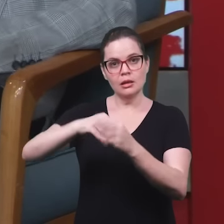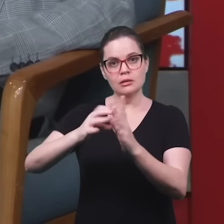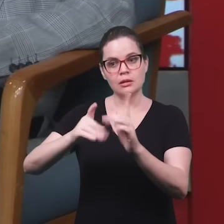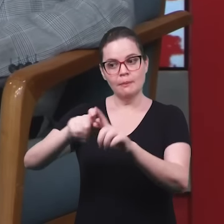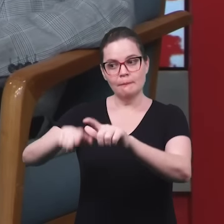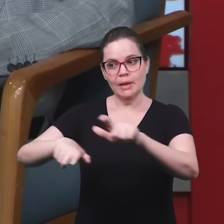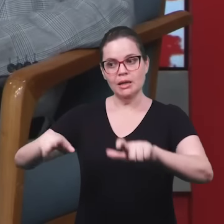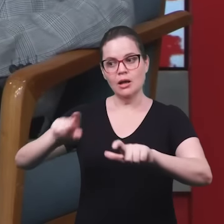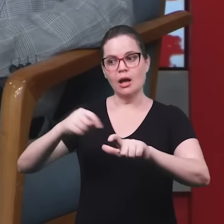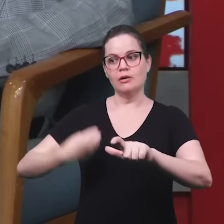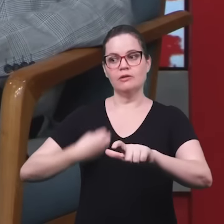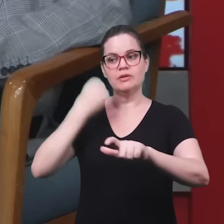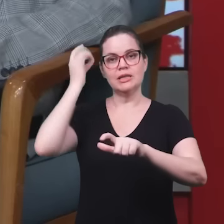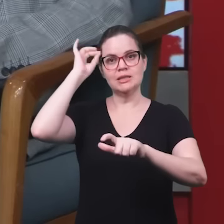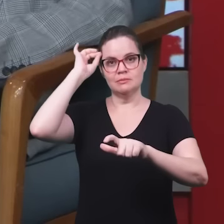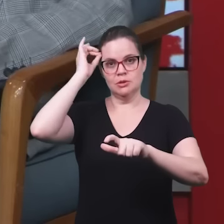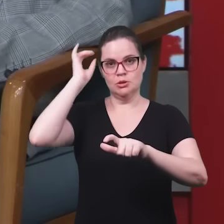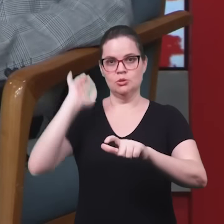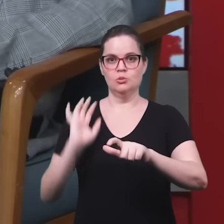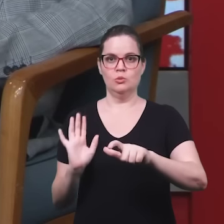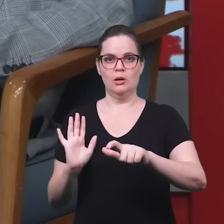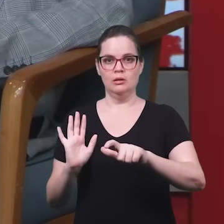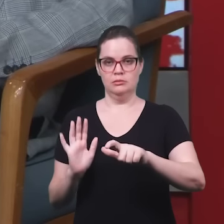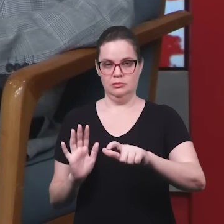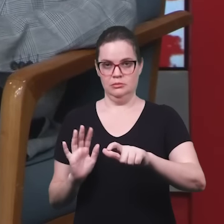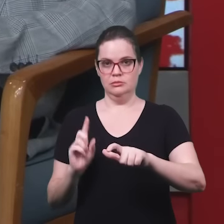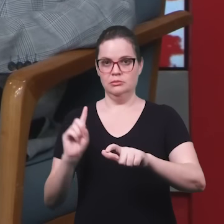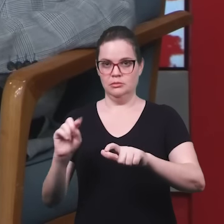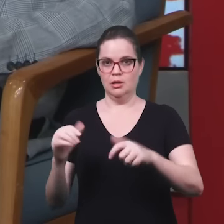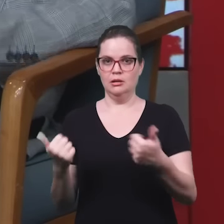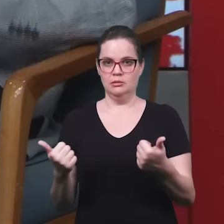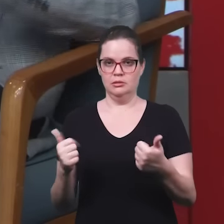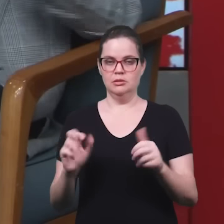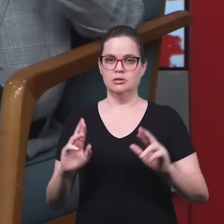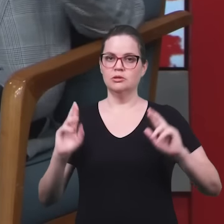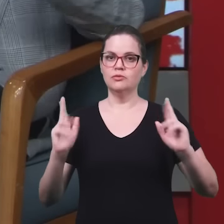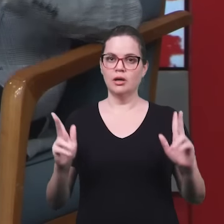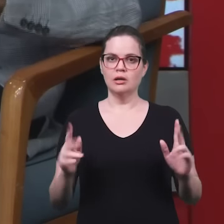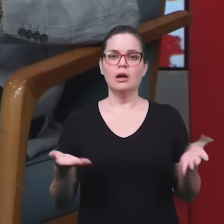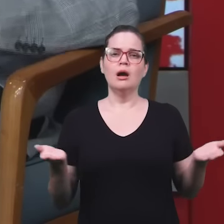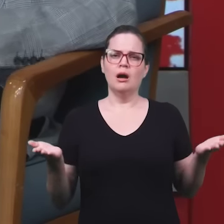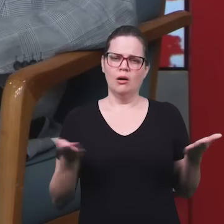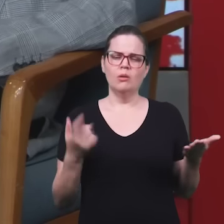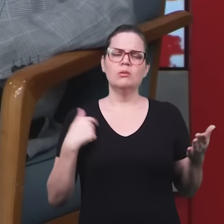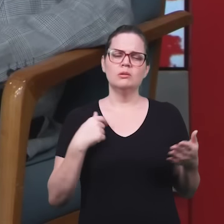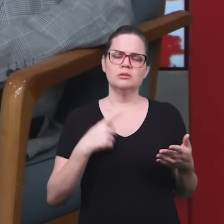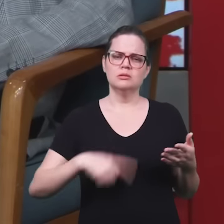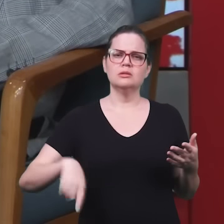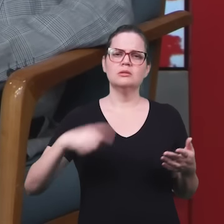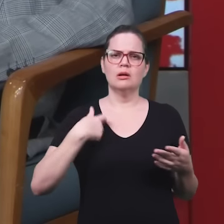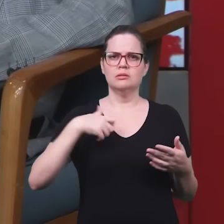arsenal terapêutico para tratar as doenças de hoje.